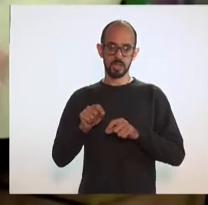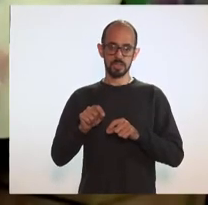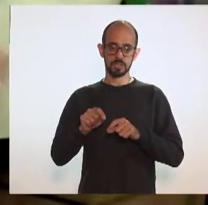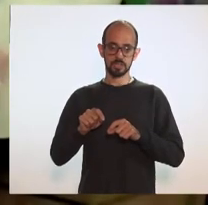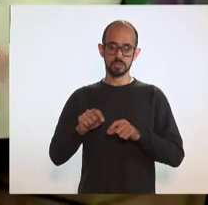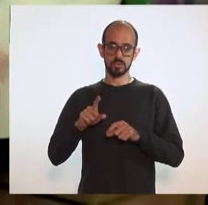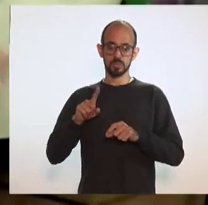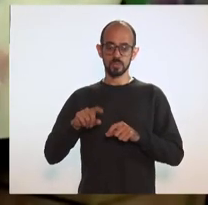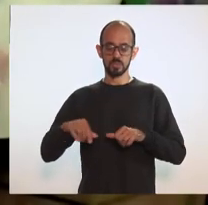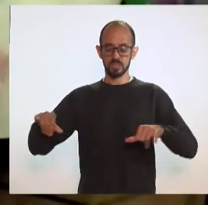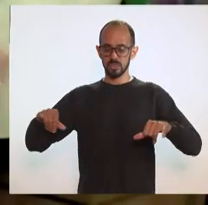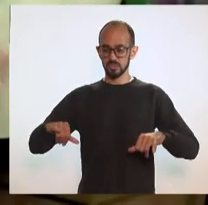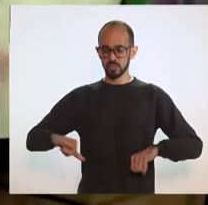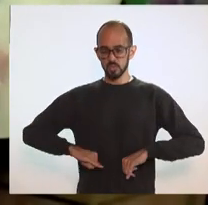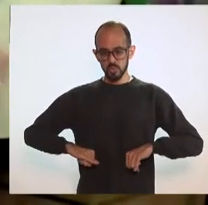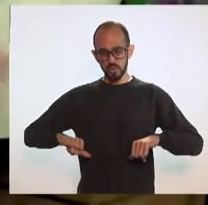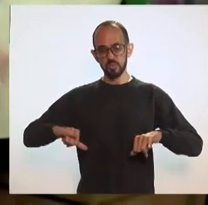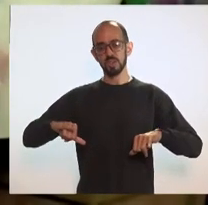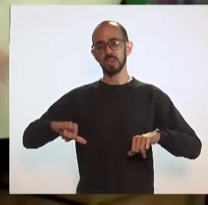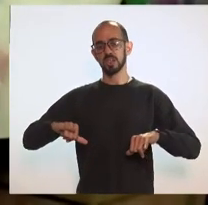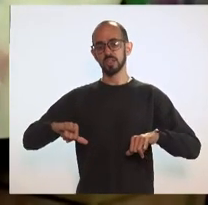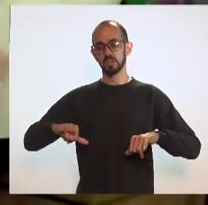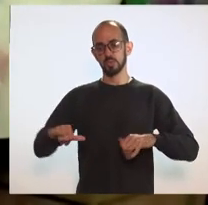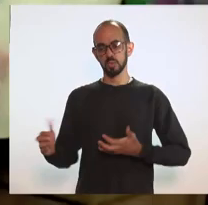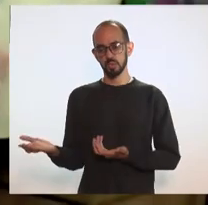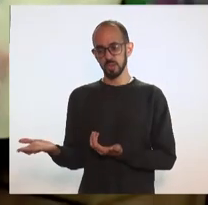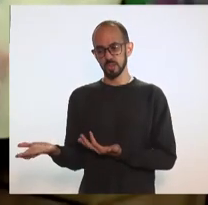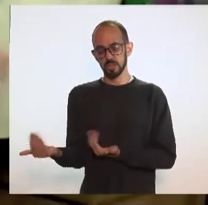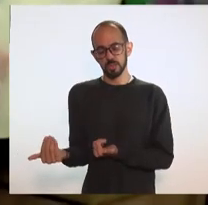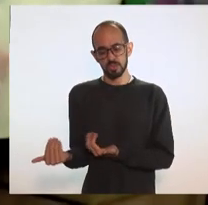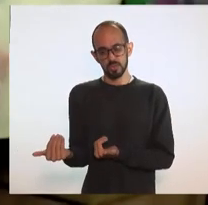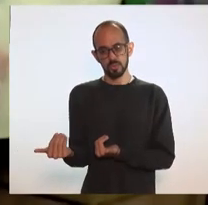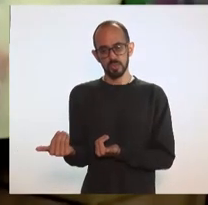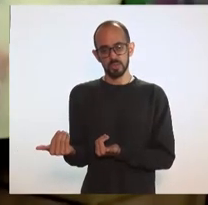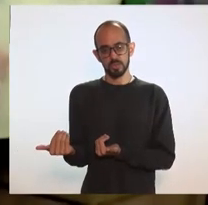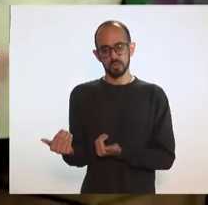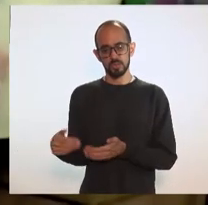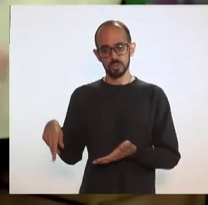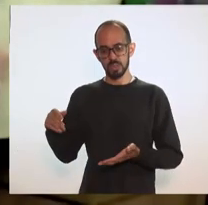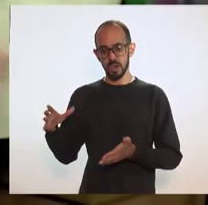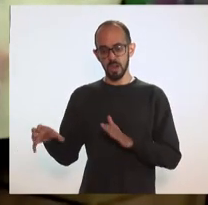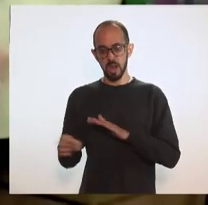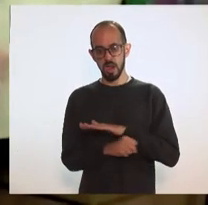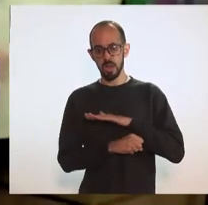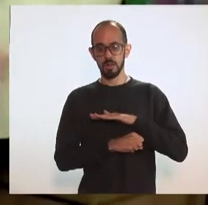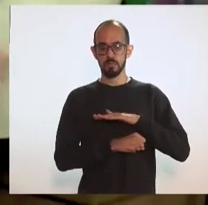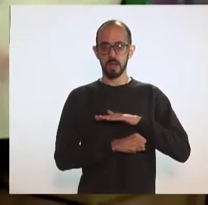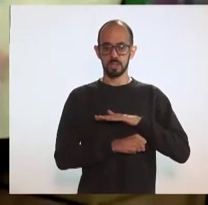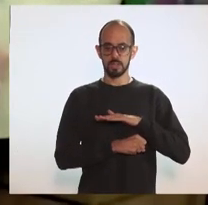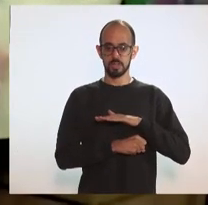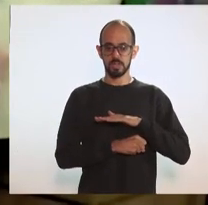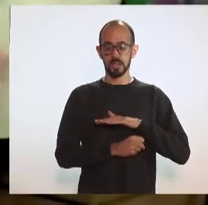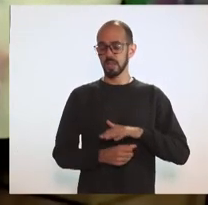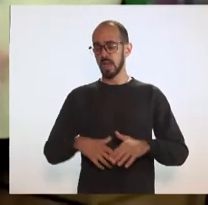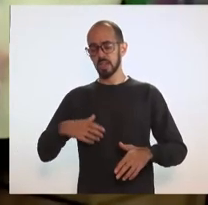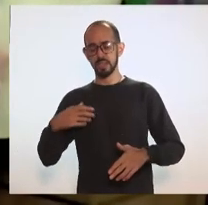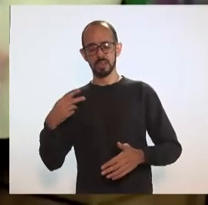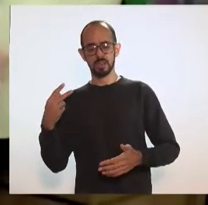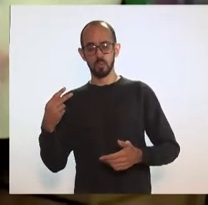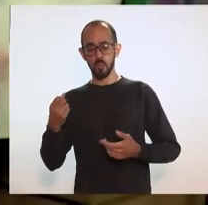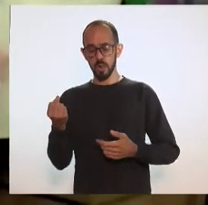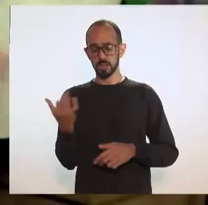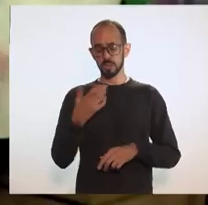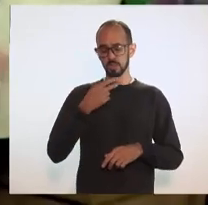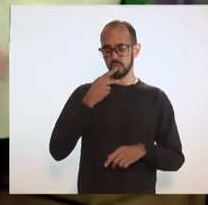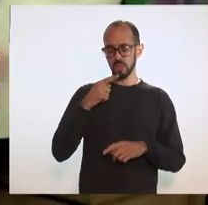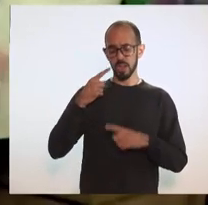violentadas violadas tendo a sua Juventude a sua adolescência totalmente culpada e quando a gente fala de violência contra as